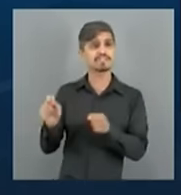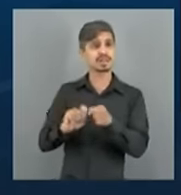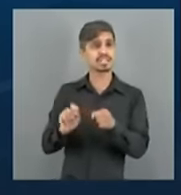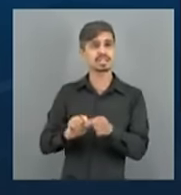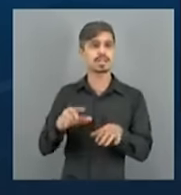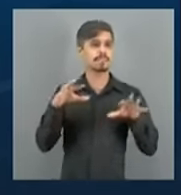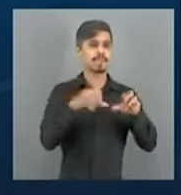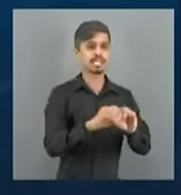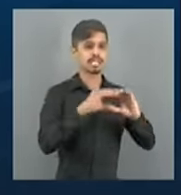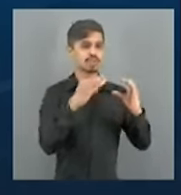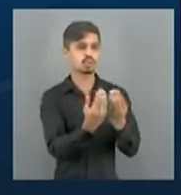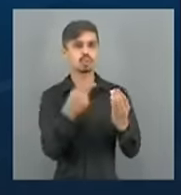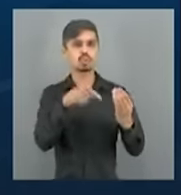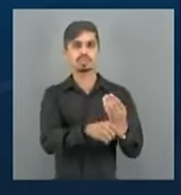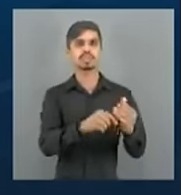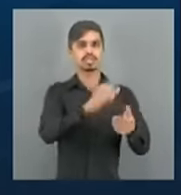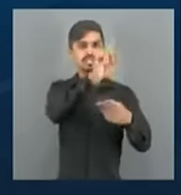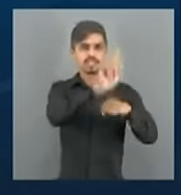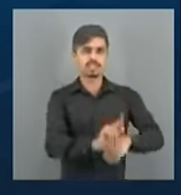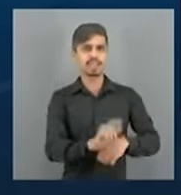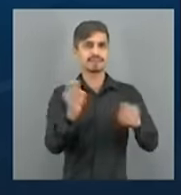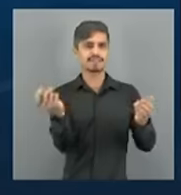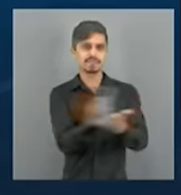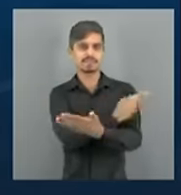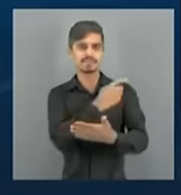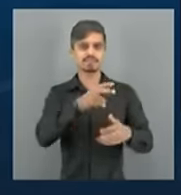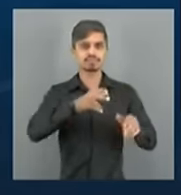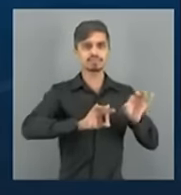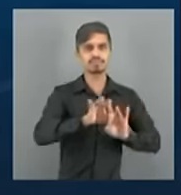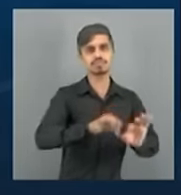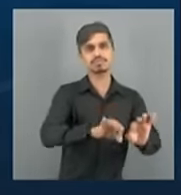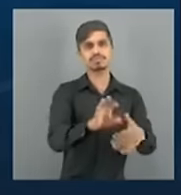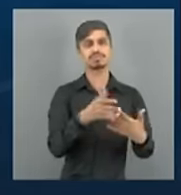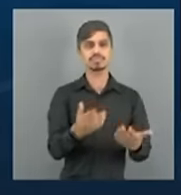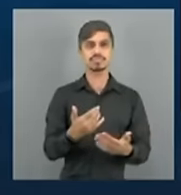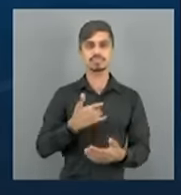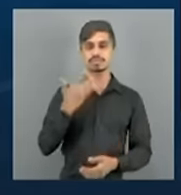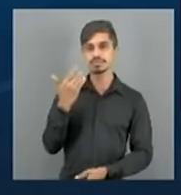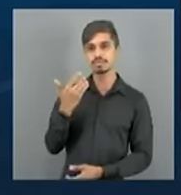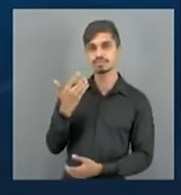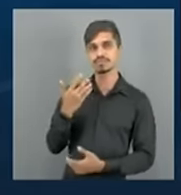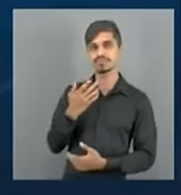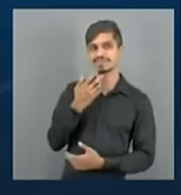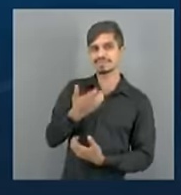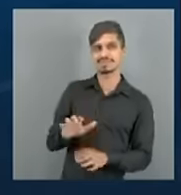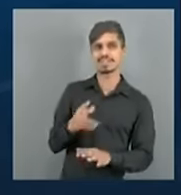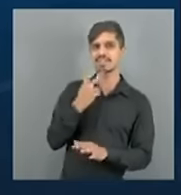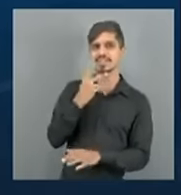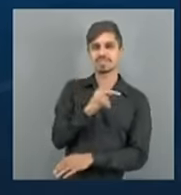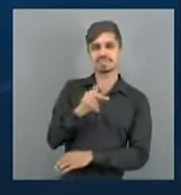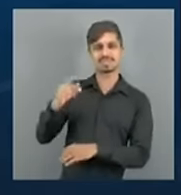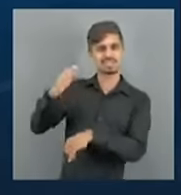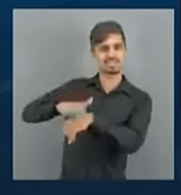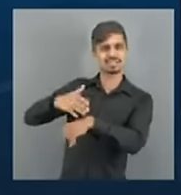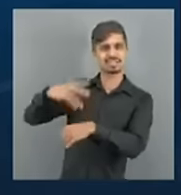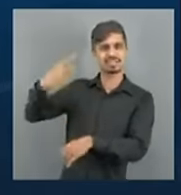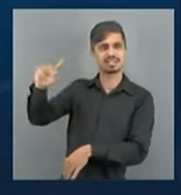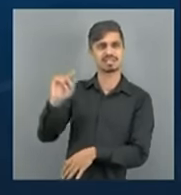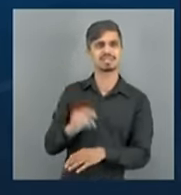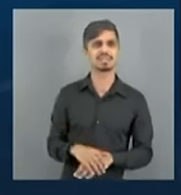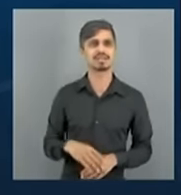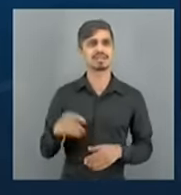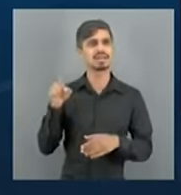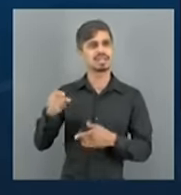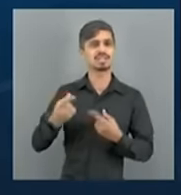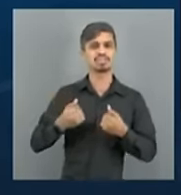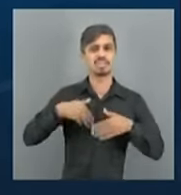clube, gestão e fazer com que acontecesse. O presidente, com todo respeito, não quero nem de me dirigir a palavra um presidente desse aí, que meteu dinheiro